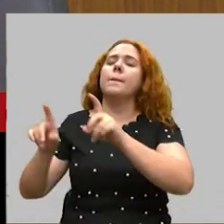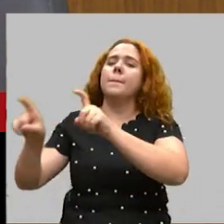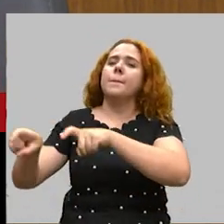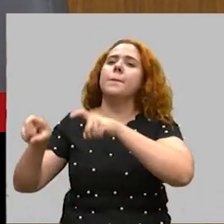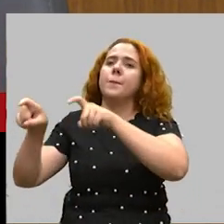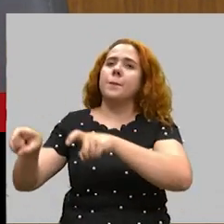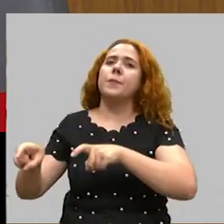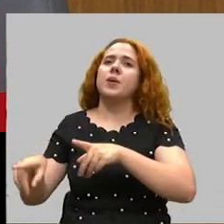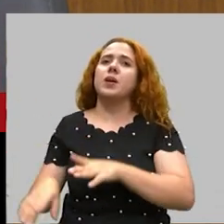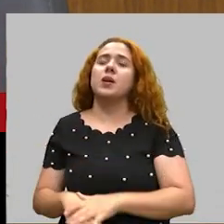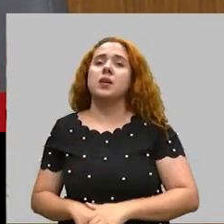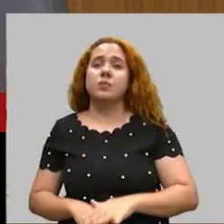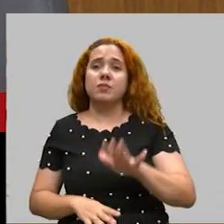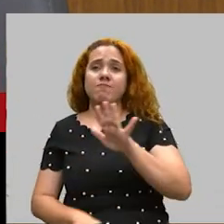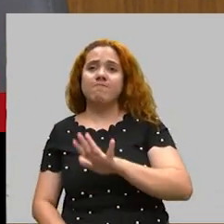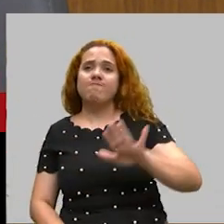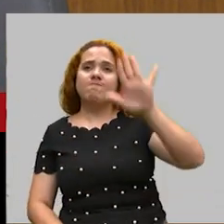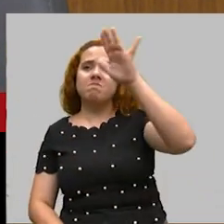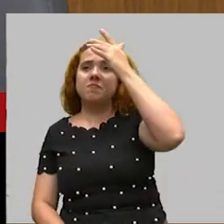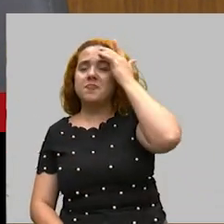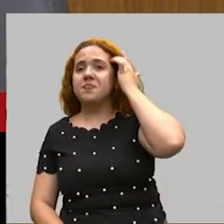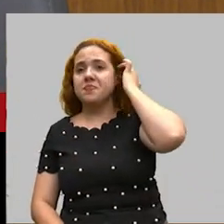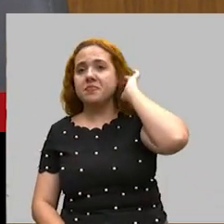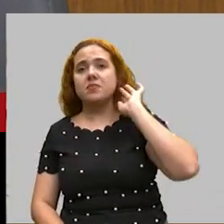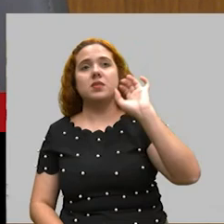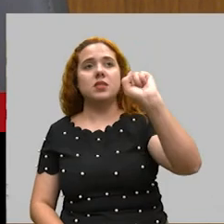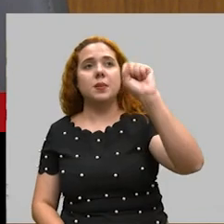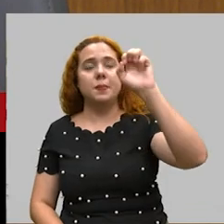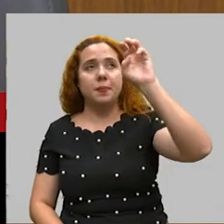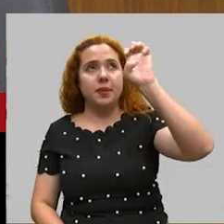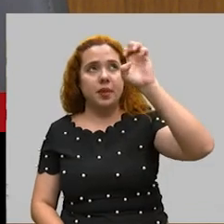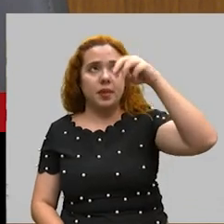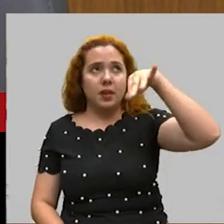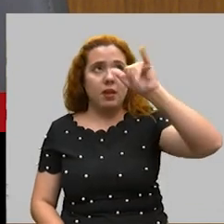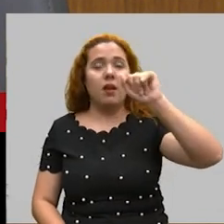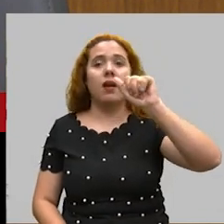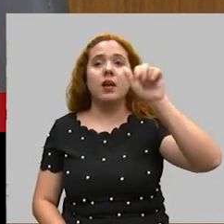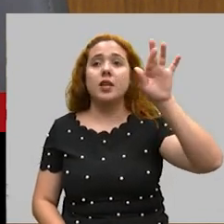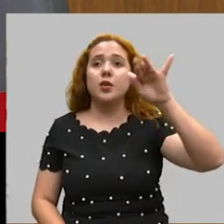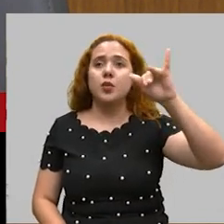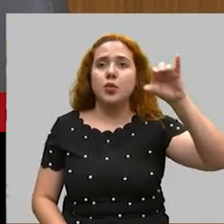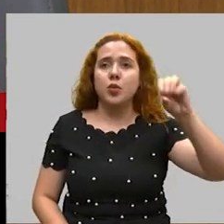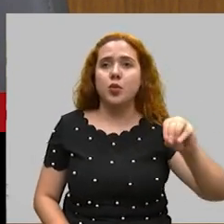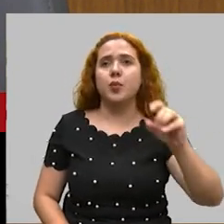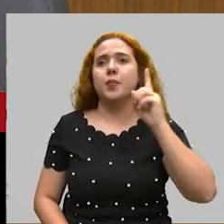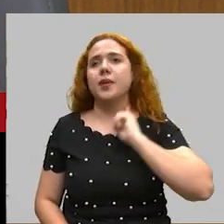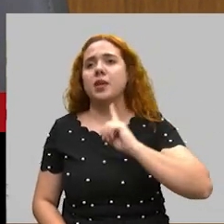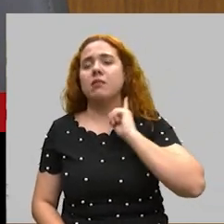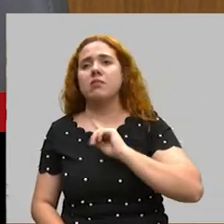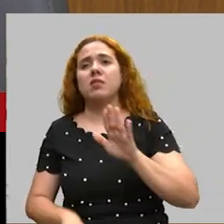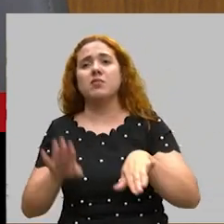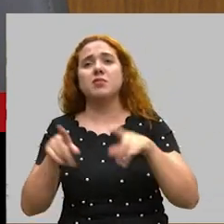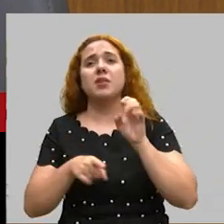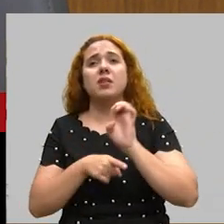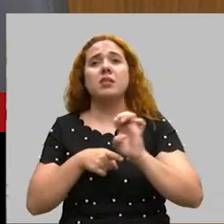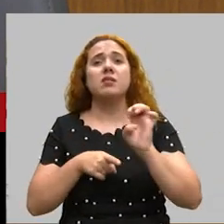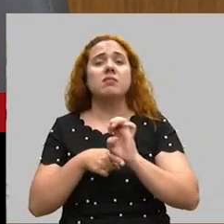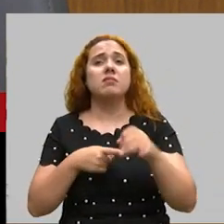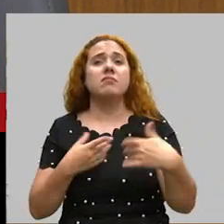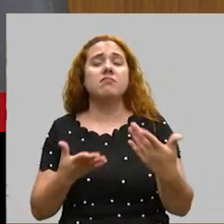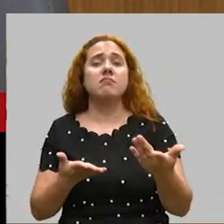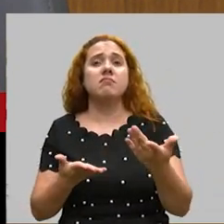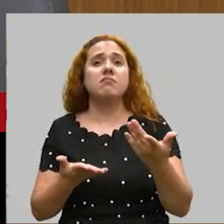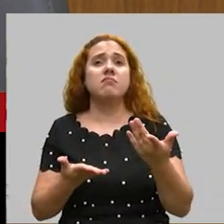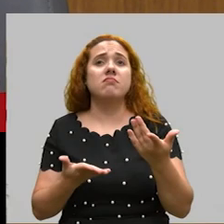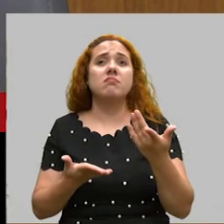semiário norte Mineiro e com a negativa do Estado o estado às vezes senta com o cepec